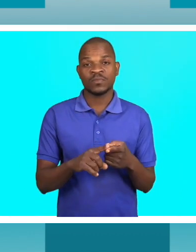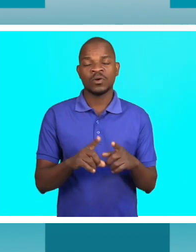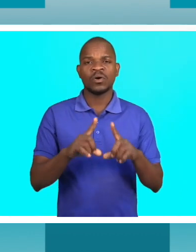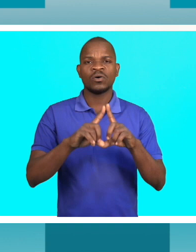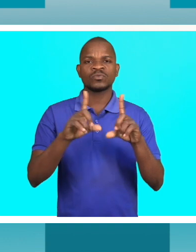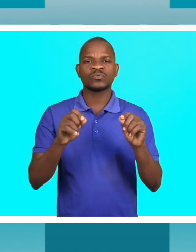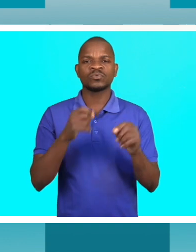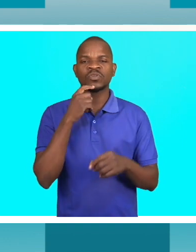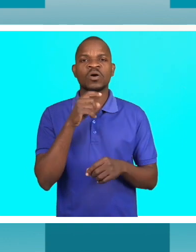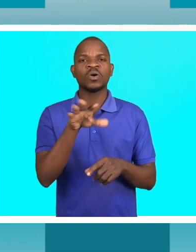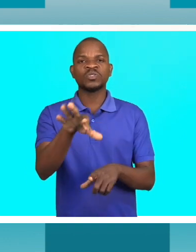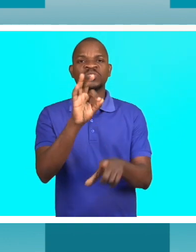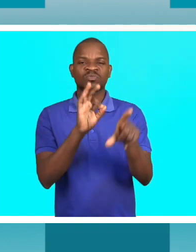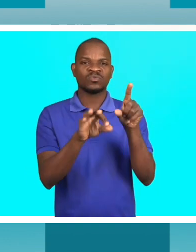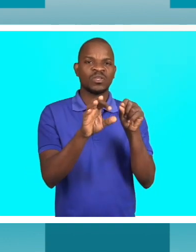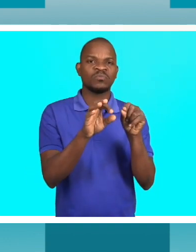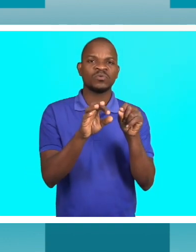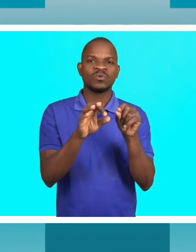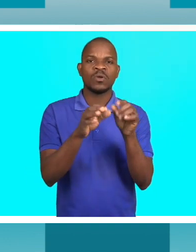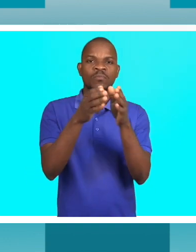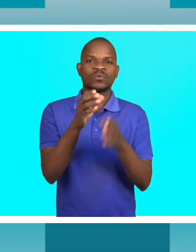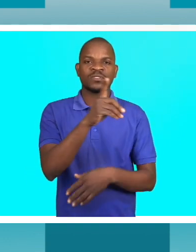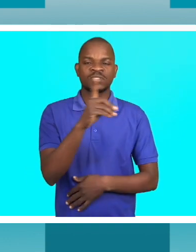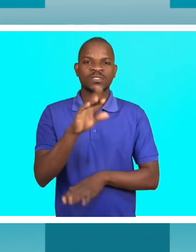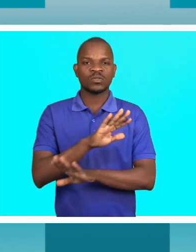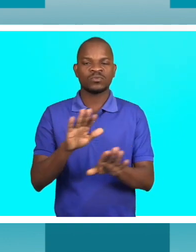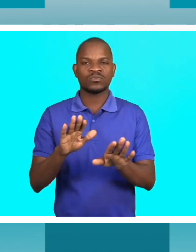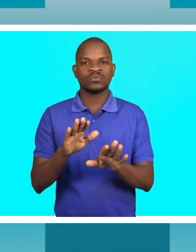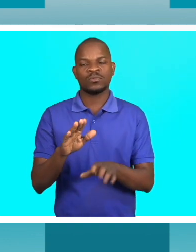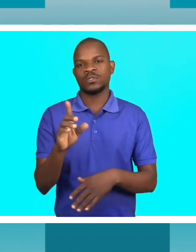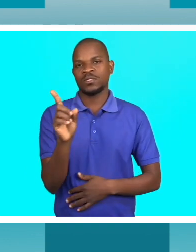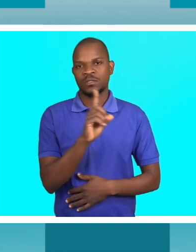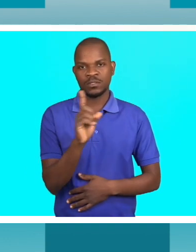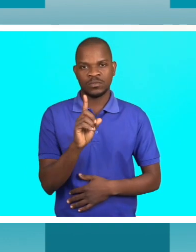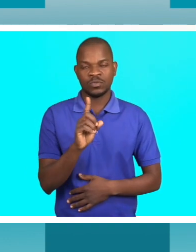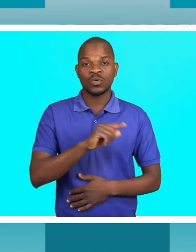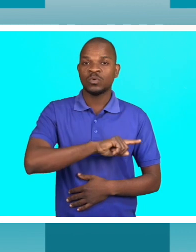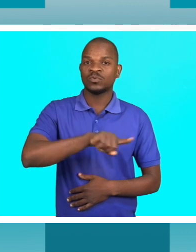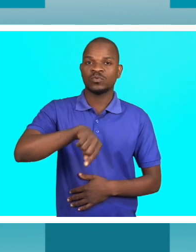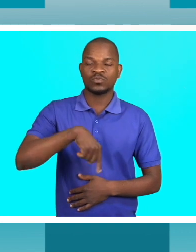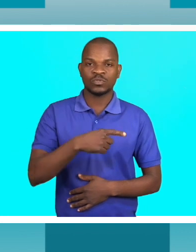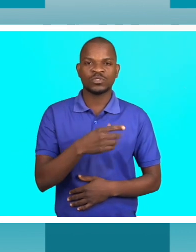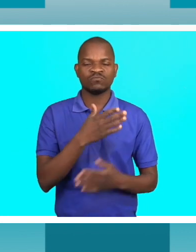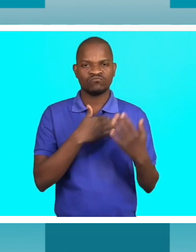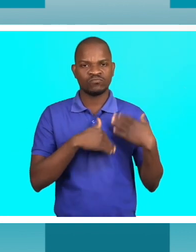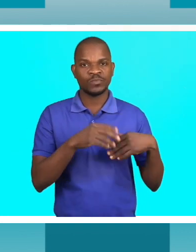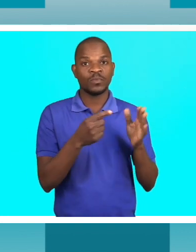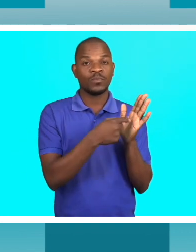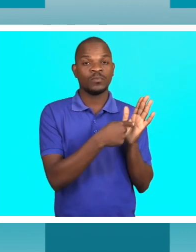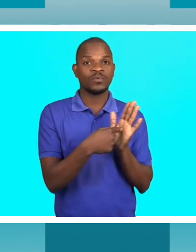Não é uma questão de privilegiar pessoas com deficiência. Nós quisemos